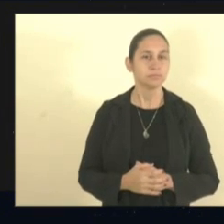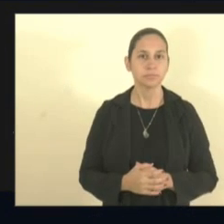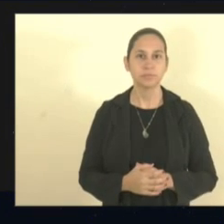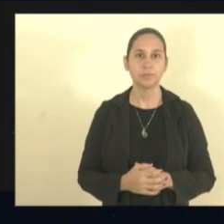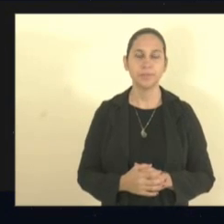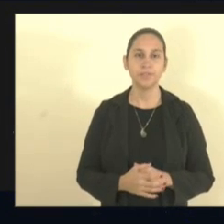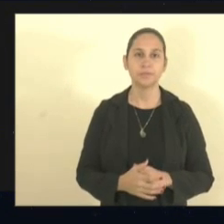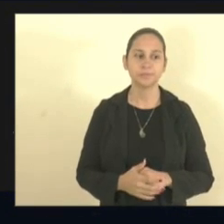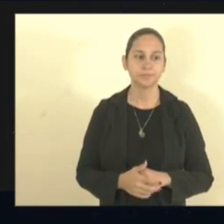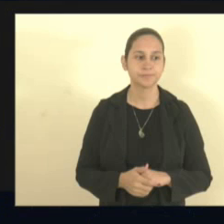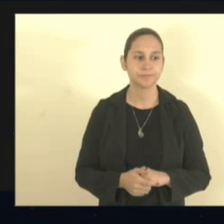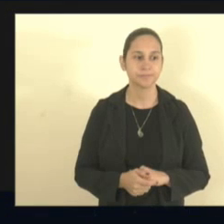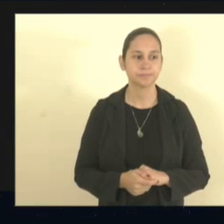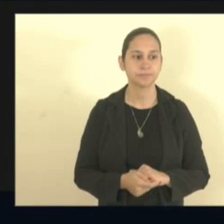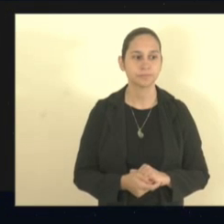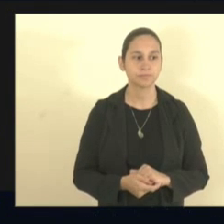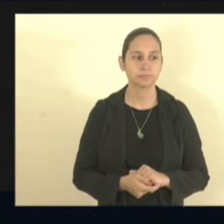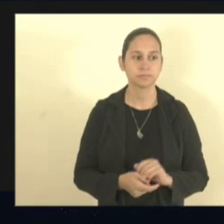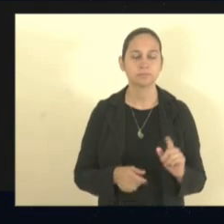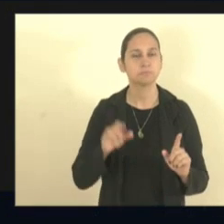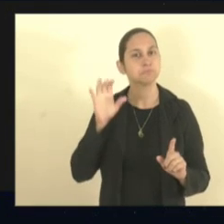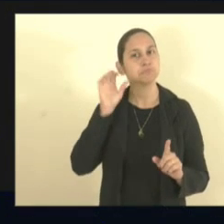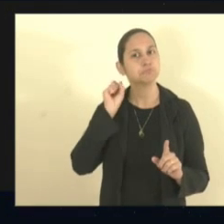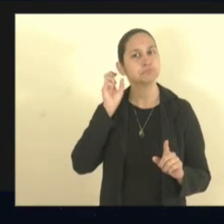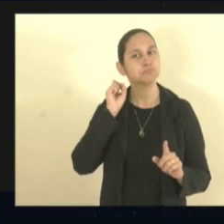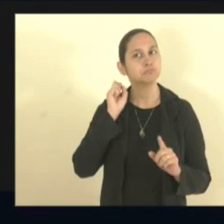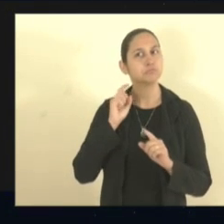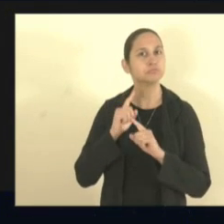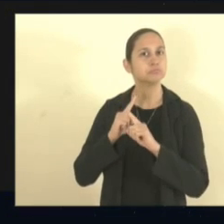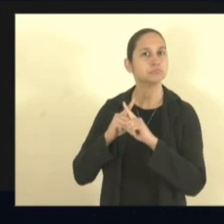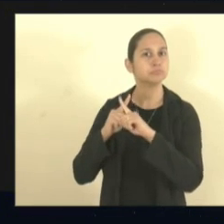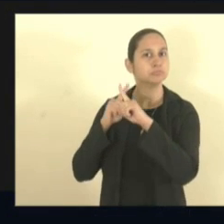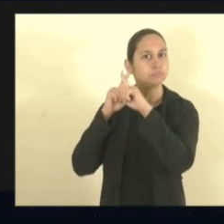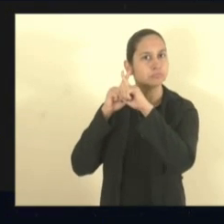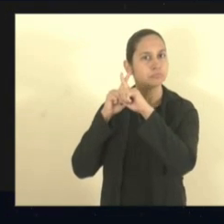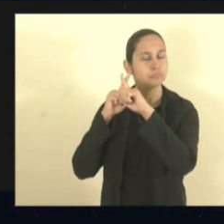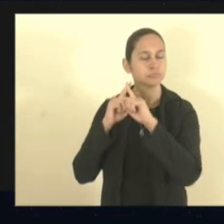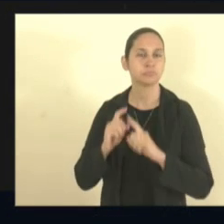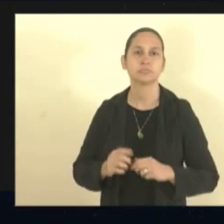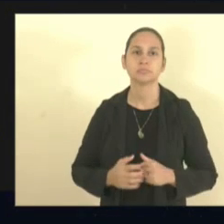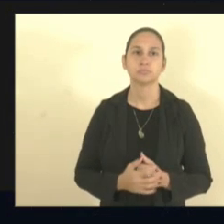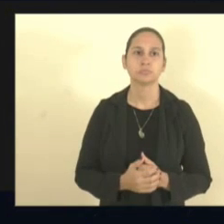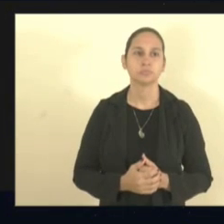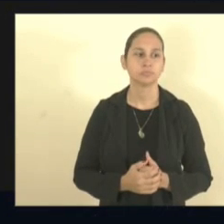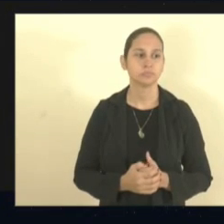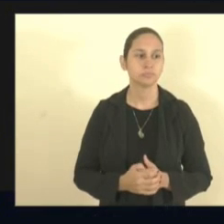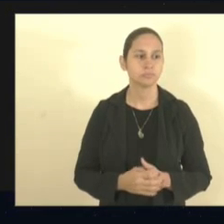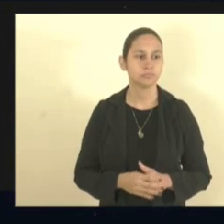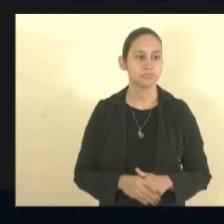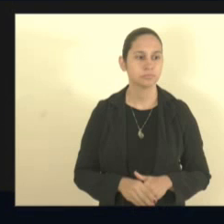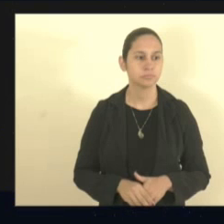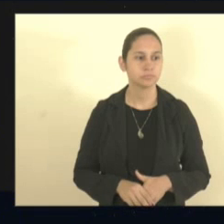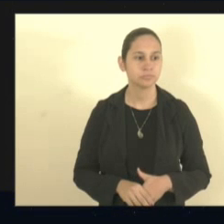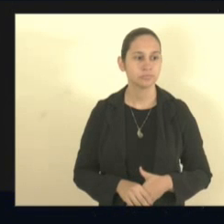Sua fala não está sendo ouvida, deputado Marcelo. Presidente, está aí, Marcelo. Só ficou faltando aquele, né?